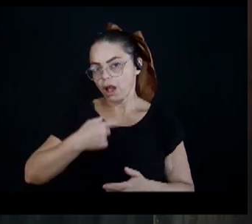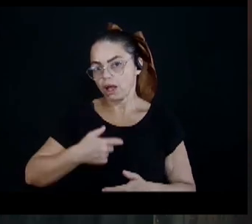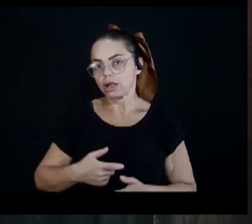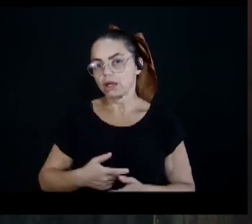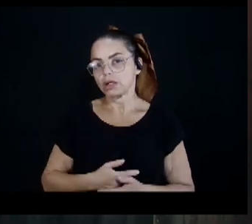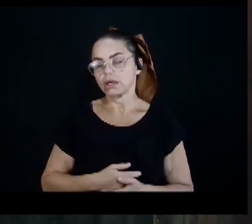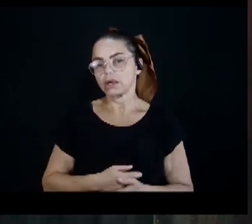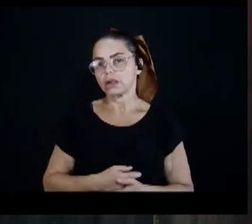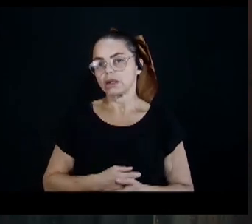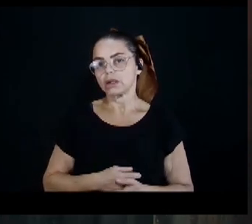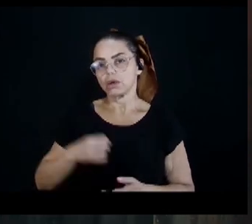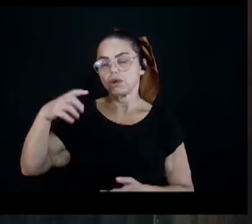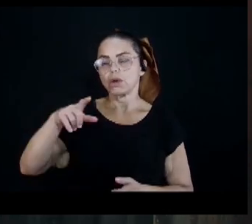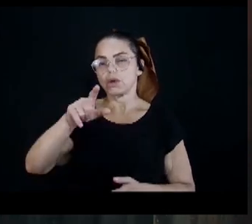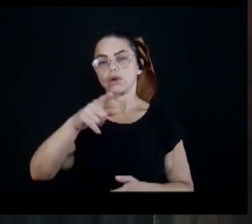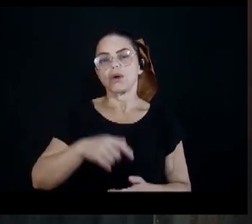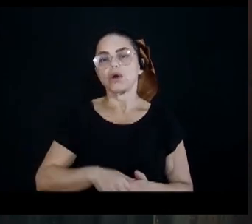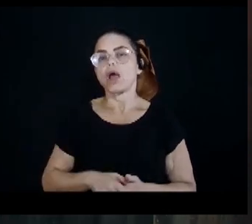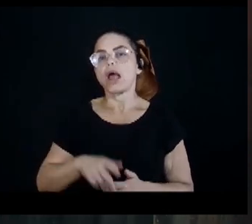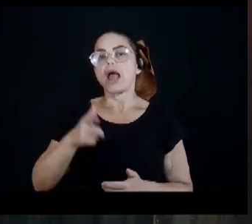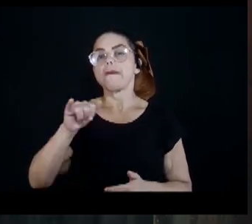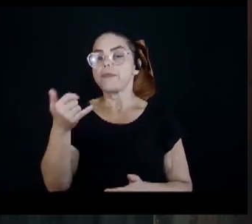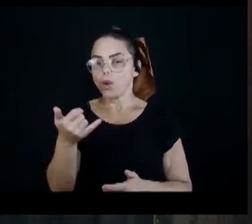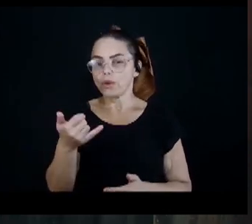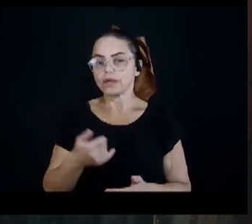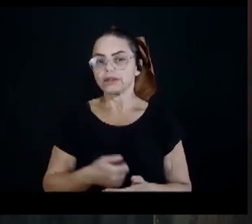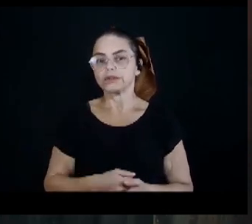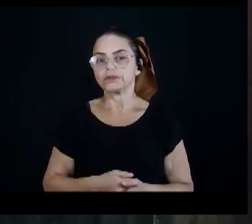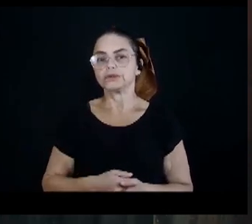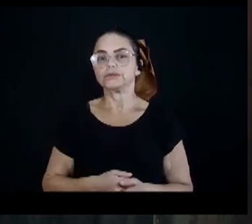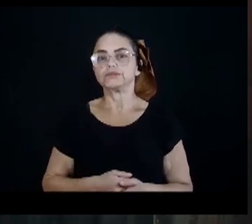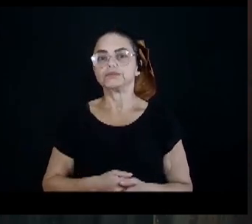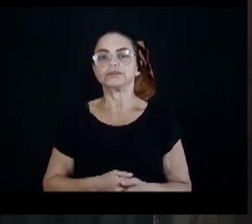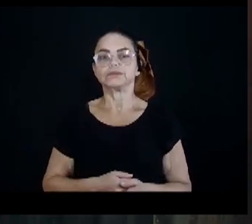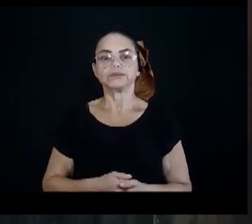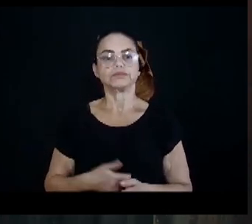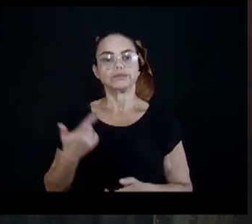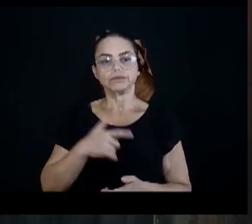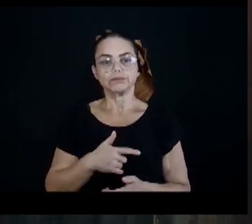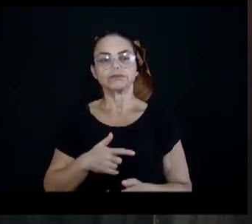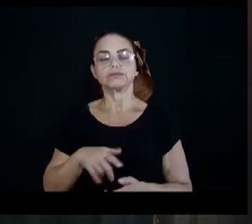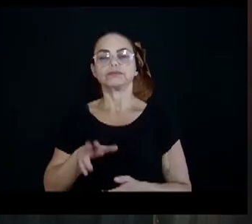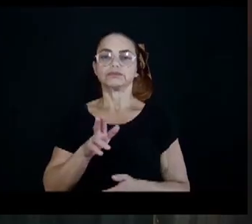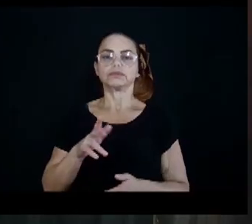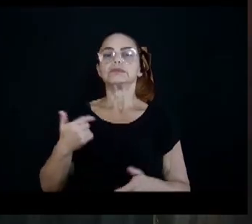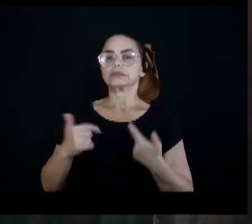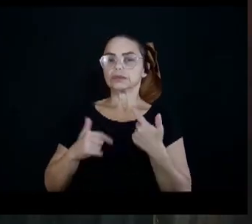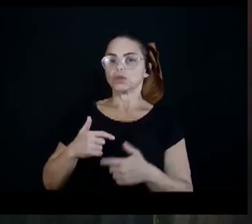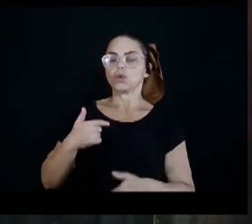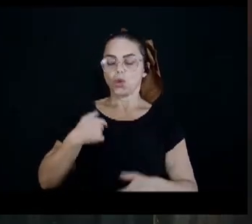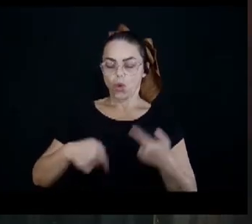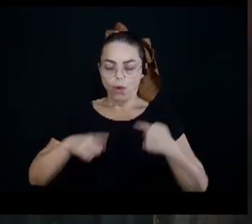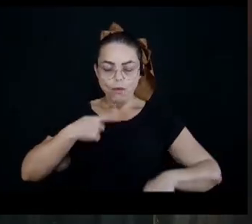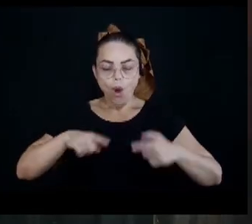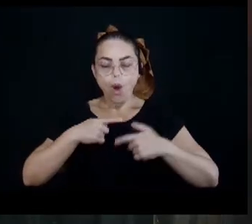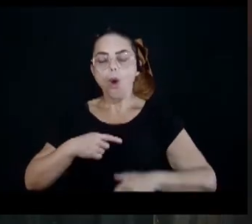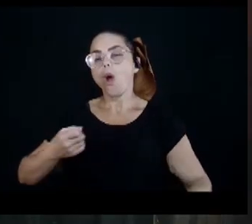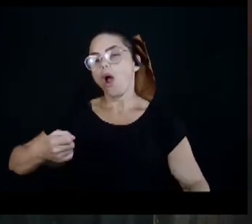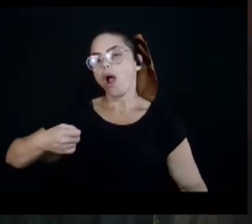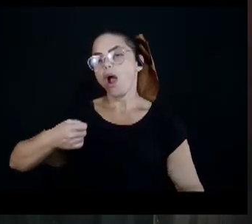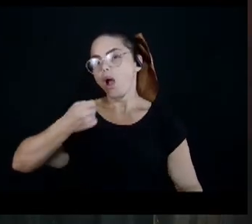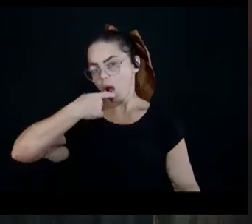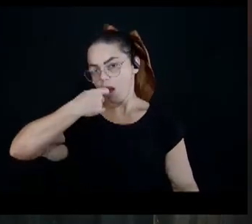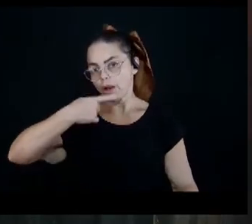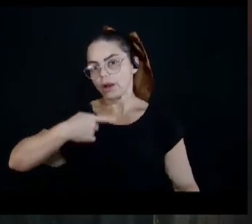aqui ficou a dica do dia. Ganha tempo enquanto ele está fazendo por você, agindo no teu corpo, ganha